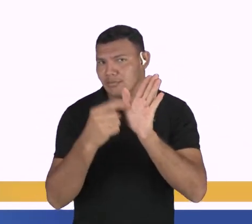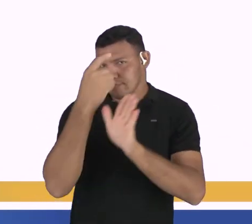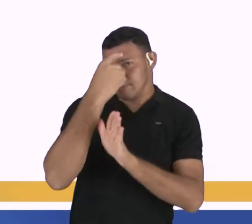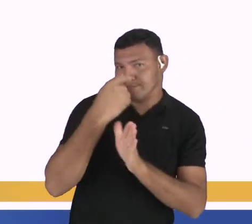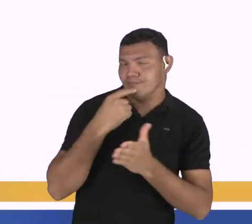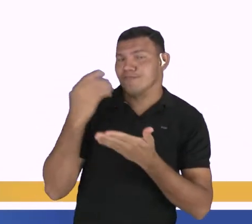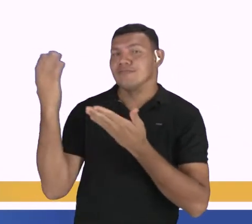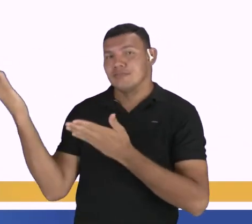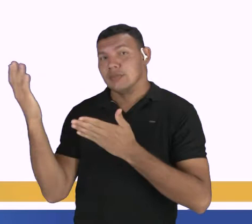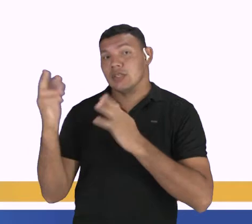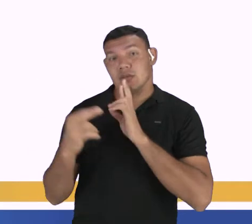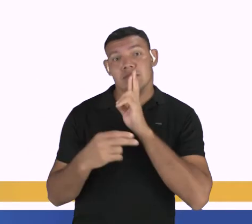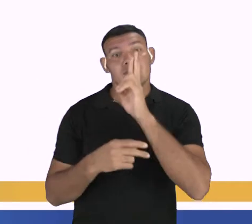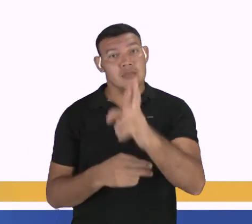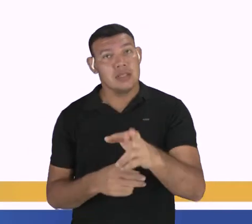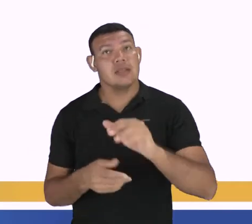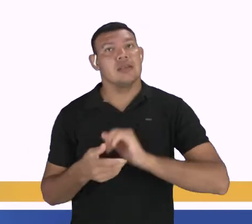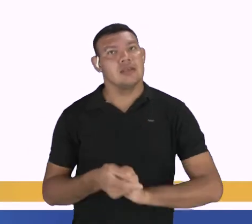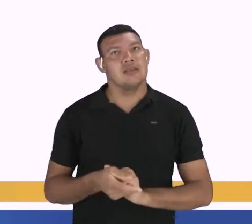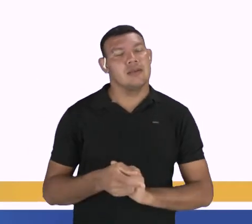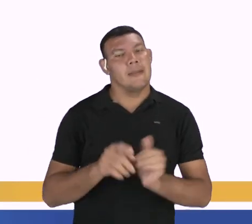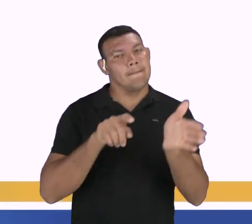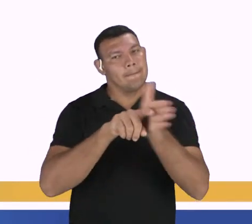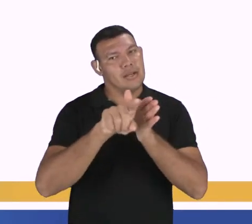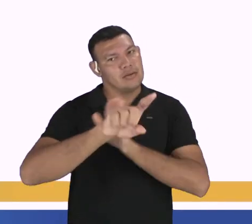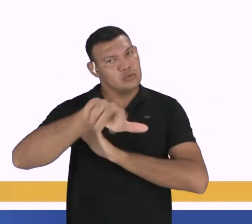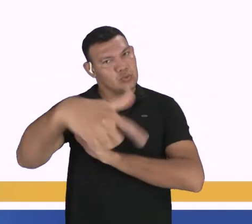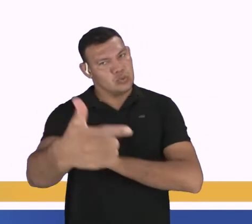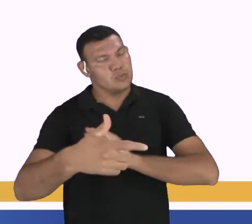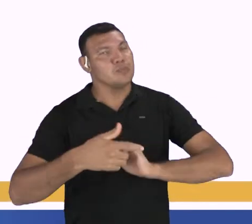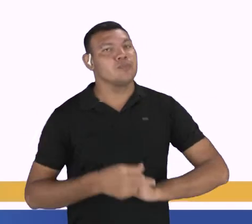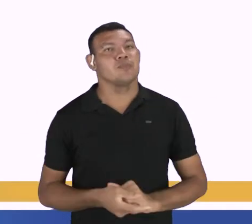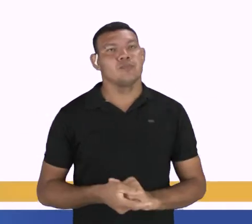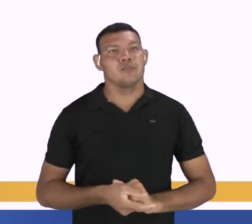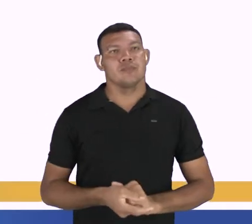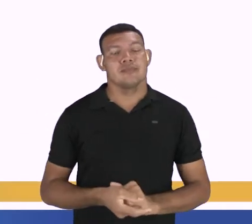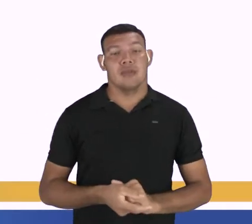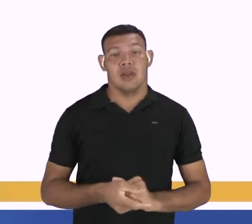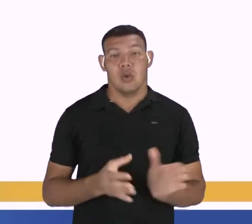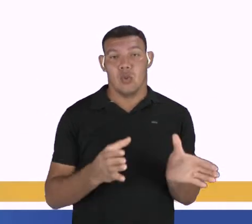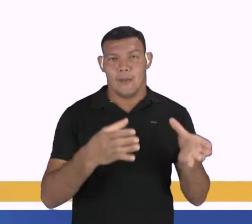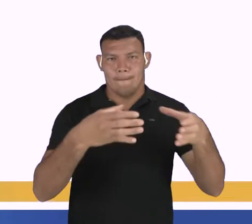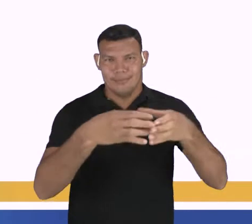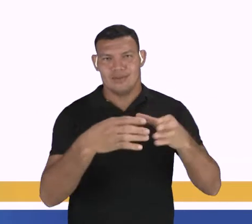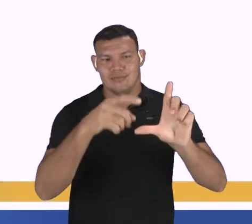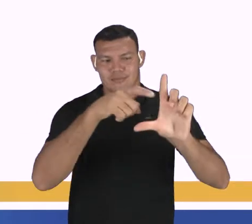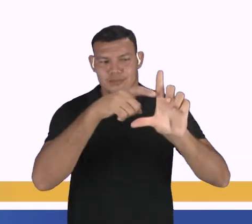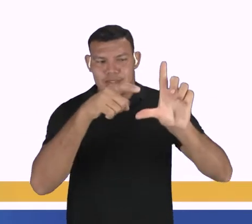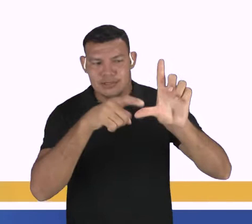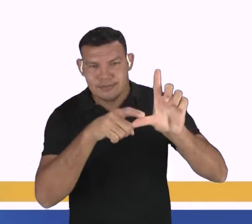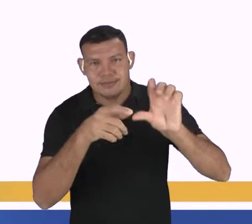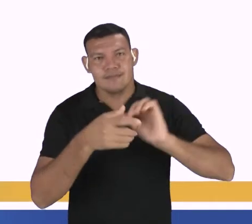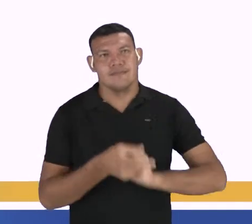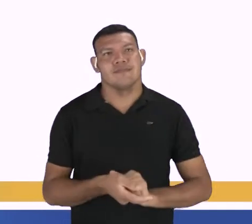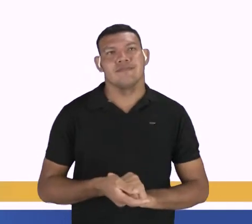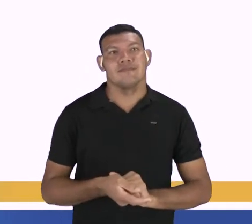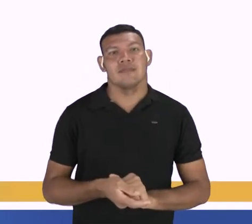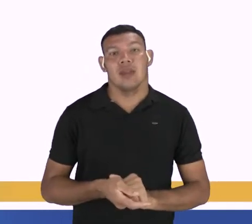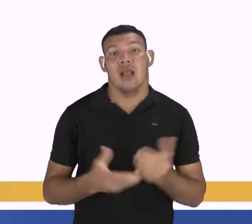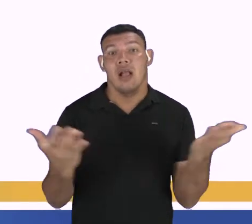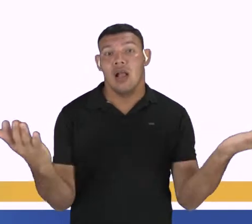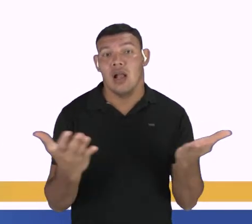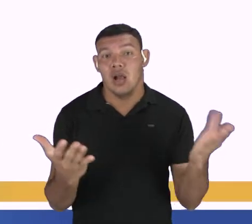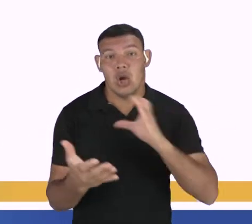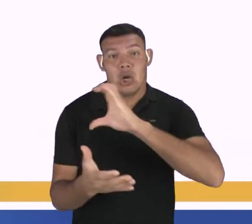na imagem para responder as perguntas a seguir. Então aqui nós temos um conjunto aí de ângulos, certo? E eu